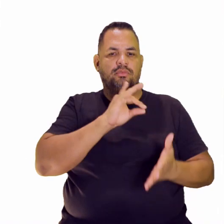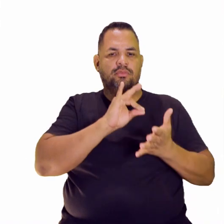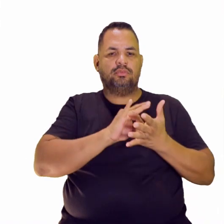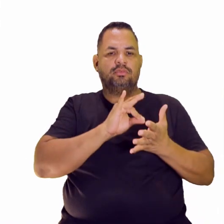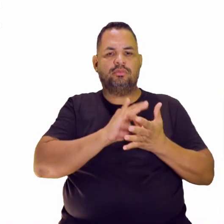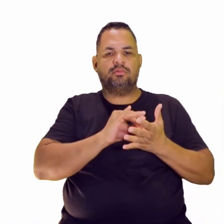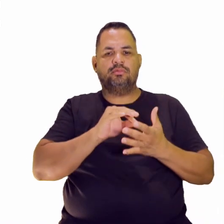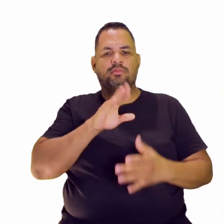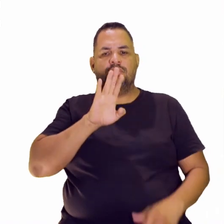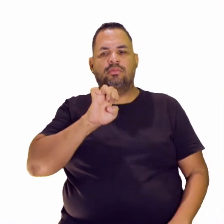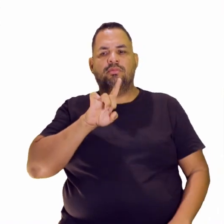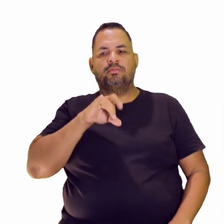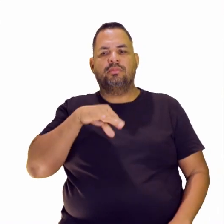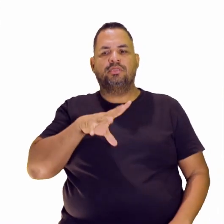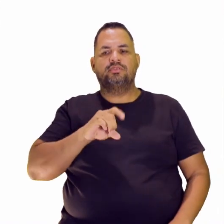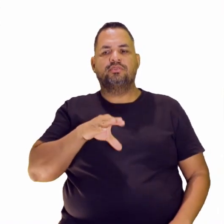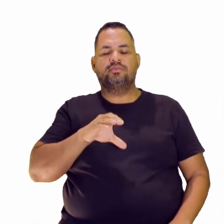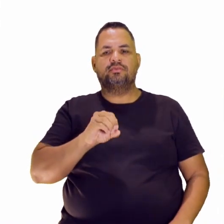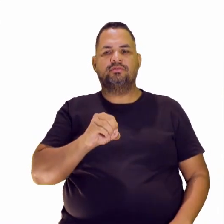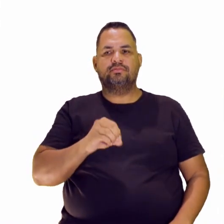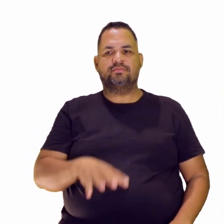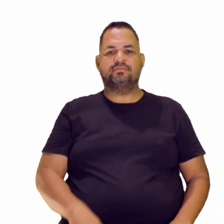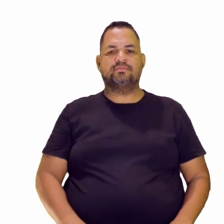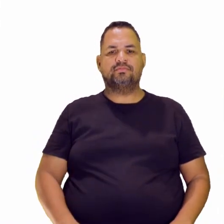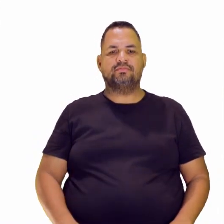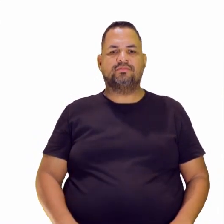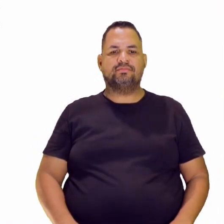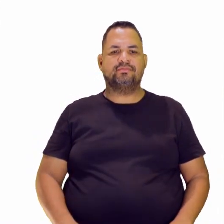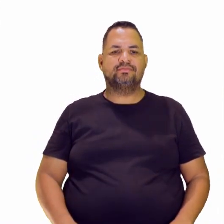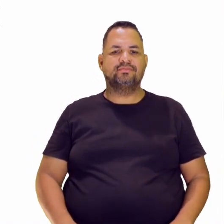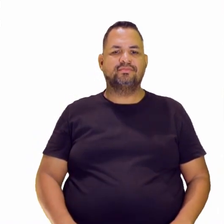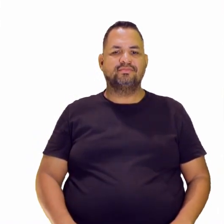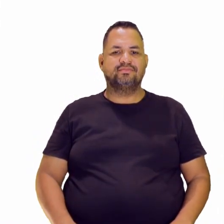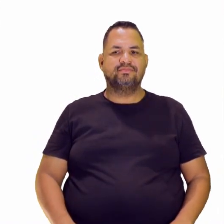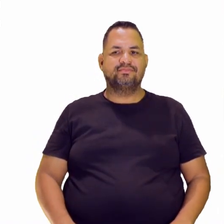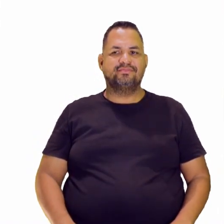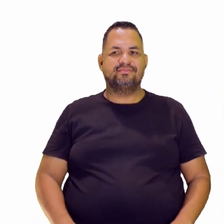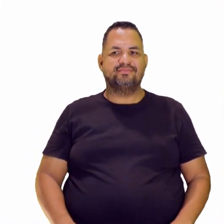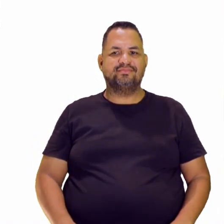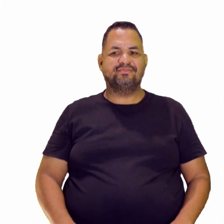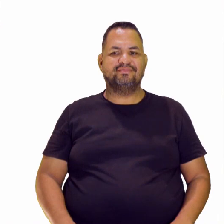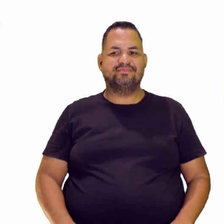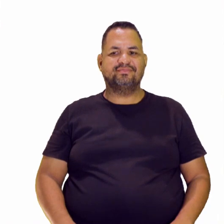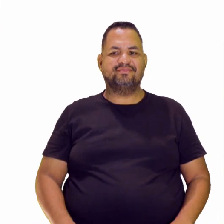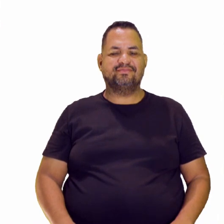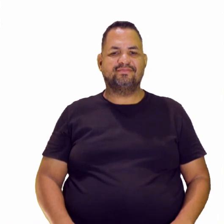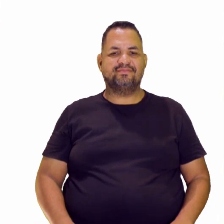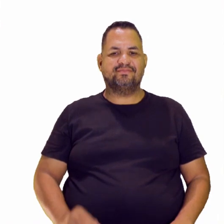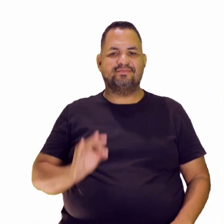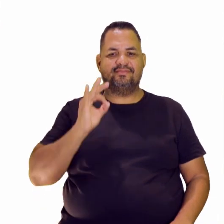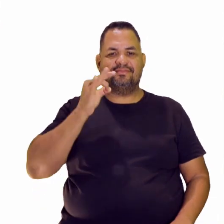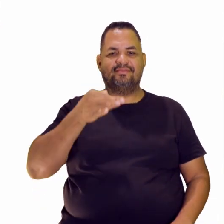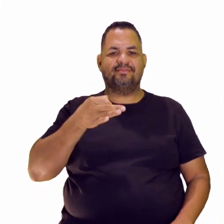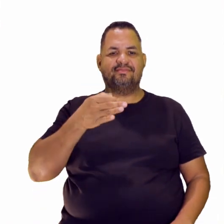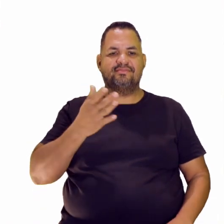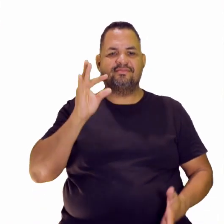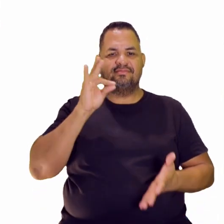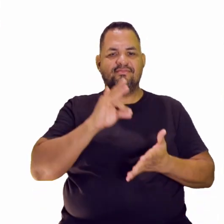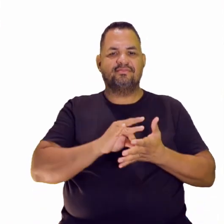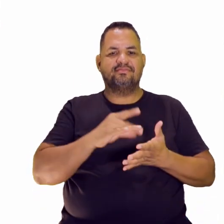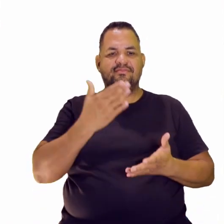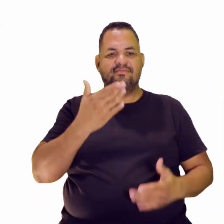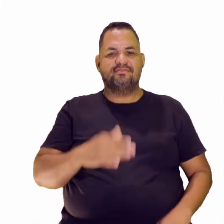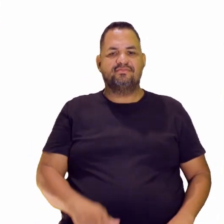romantismo, realismo e impressionismo. Então, está correto o que se afirma